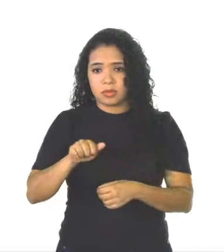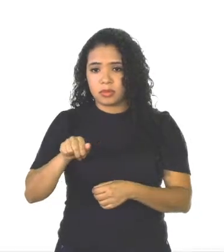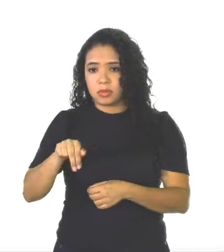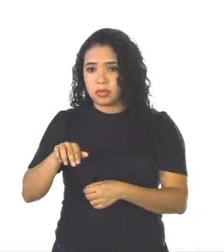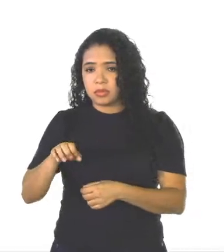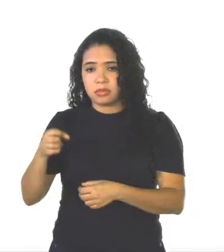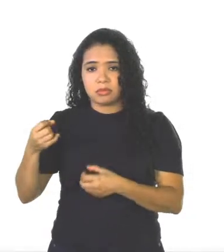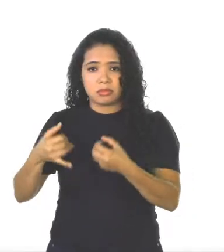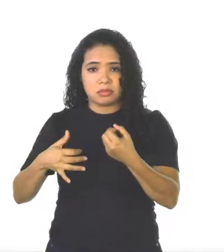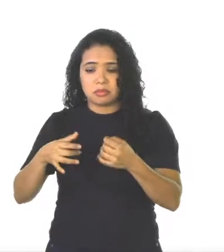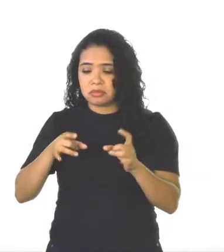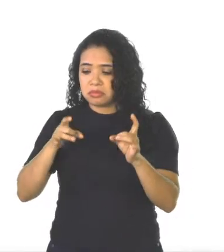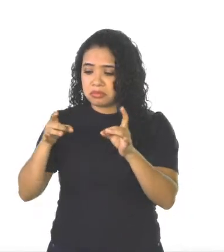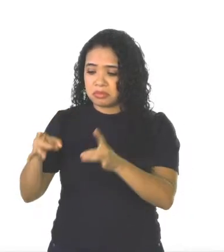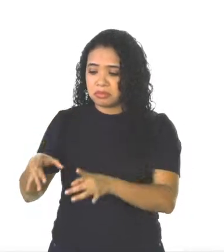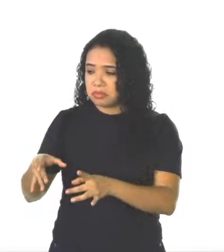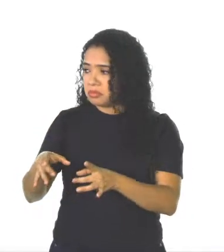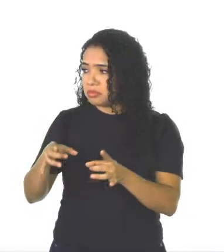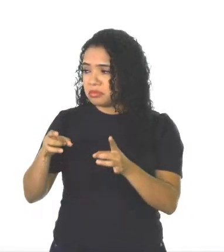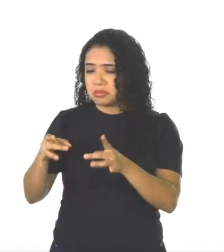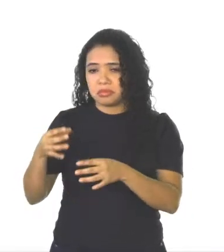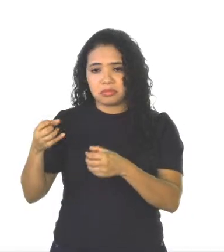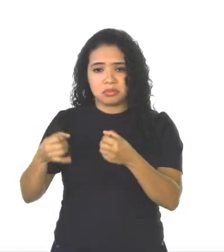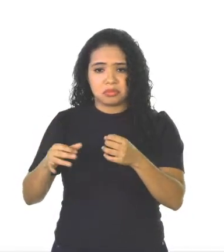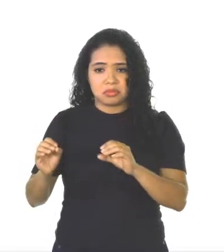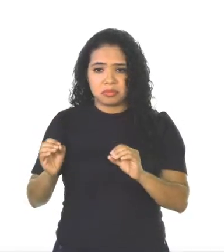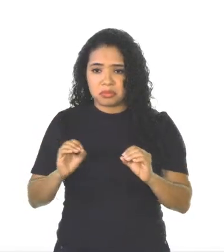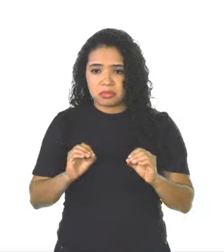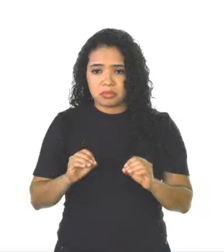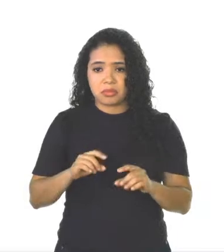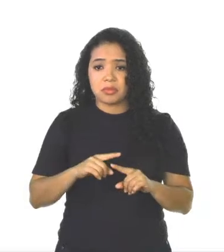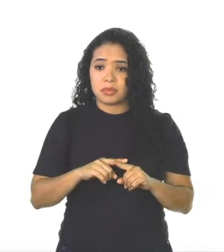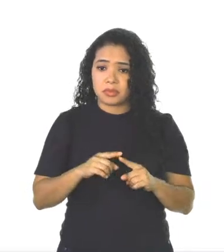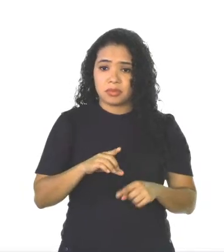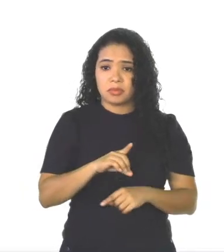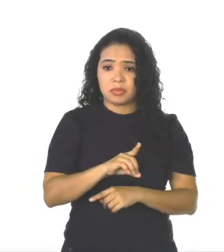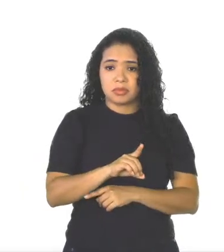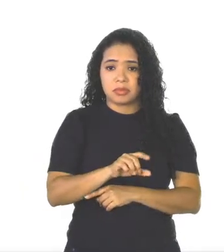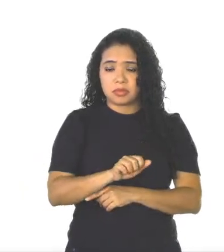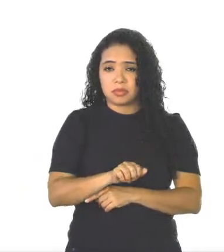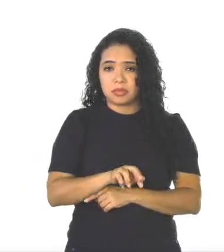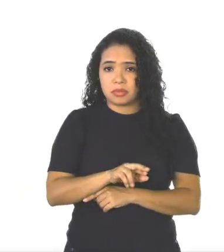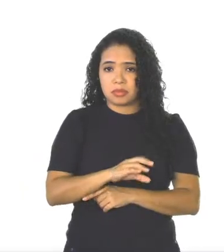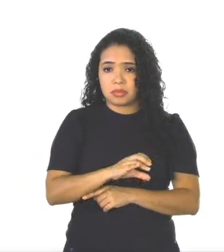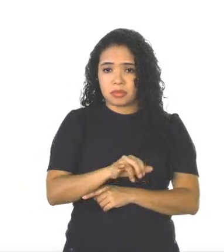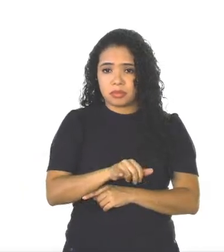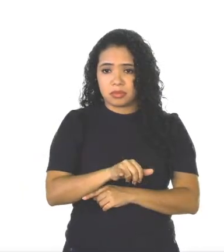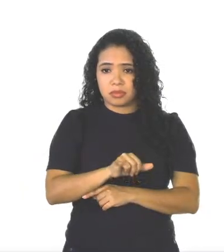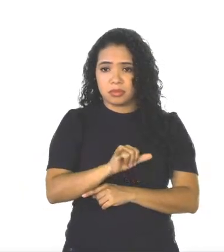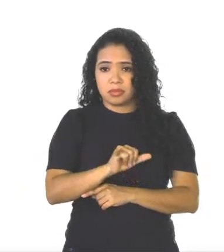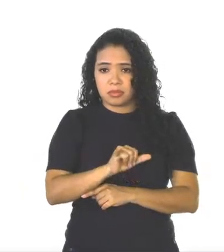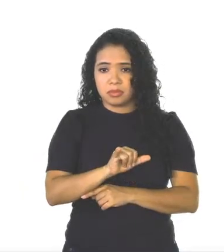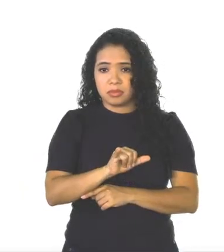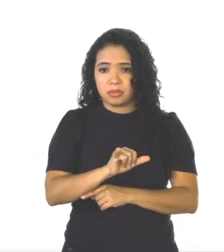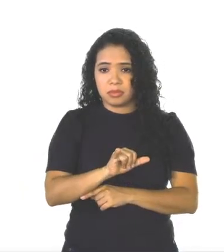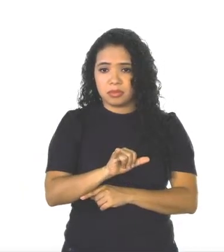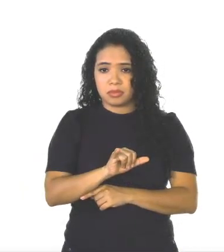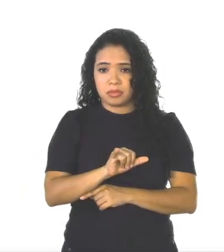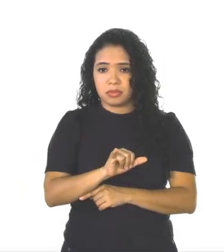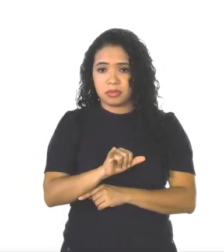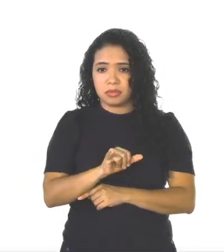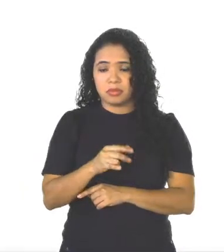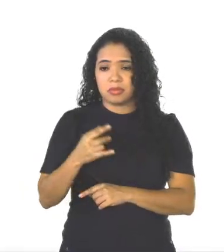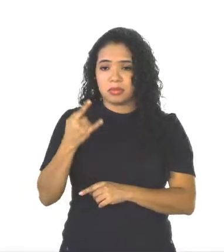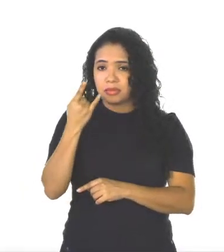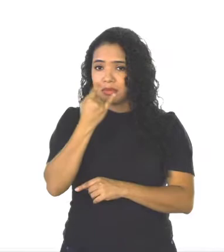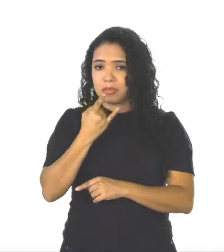qualquer explicação. O amigo Mr. Darcy, por sua vez, cai de encantos pela irmã